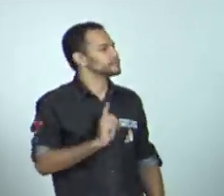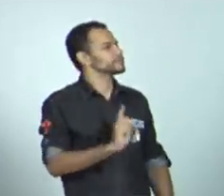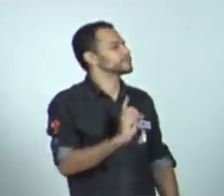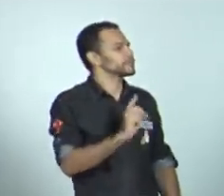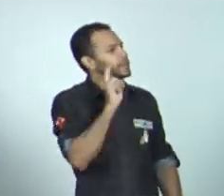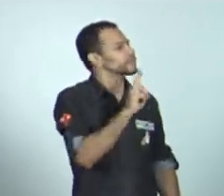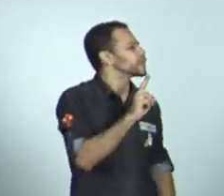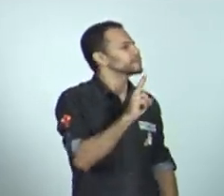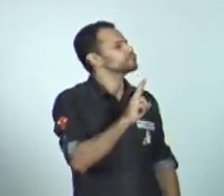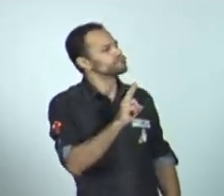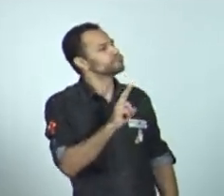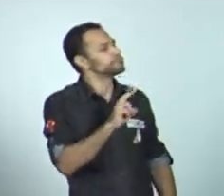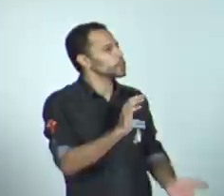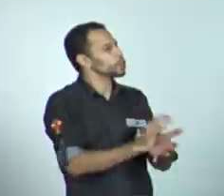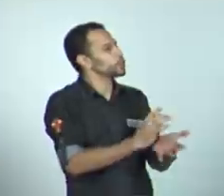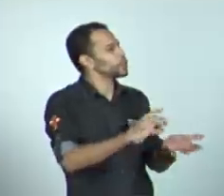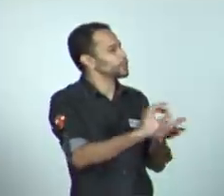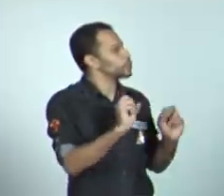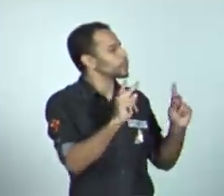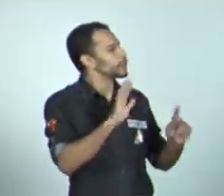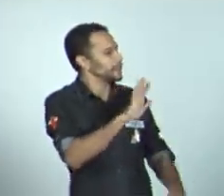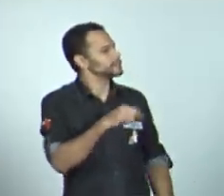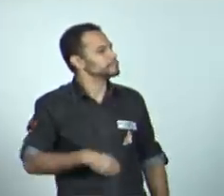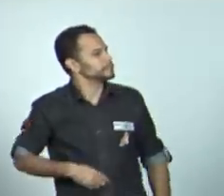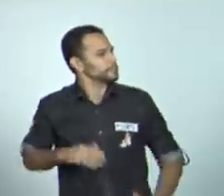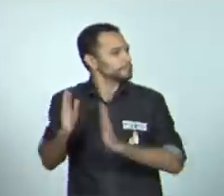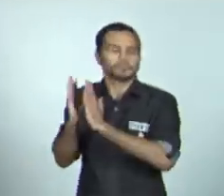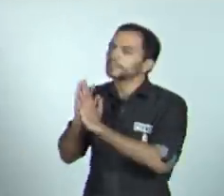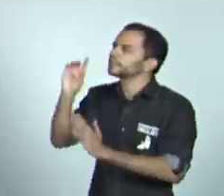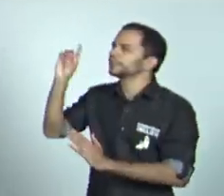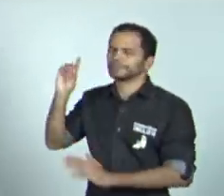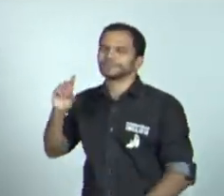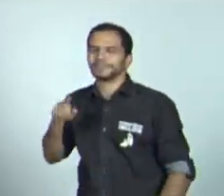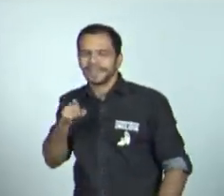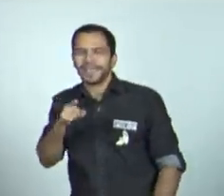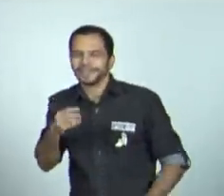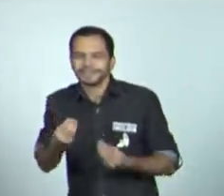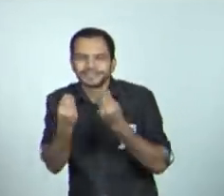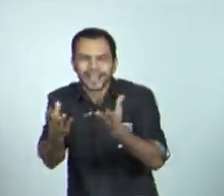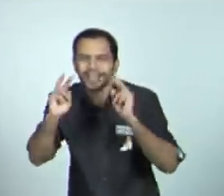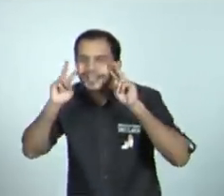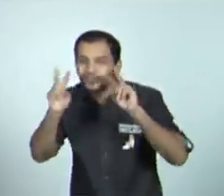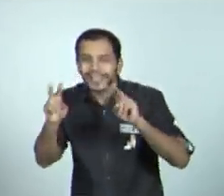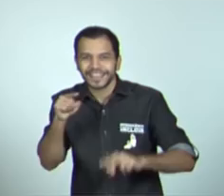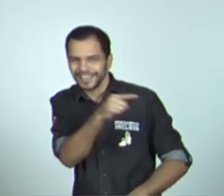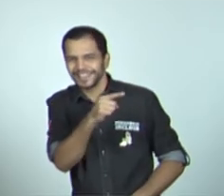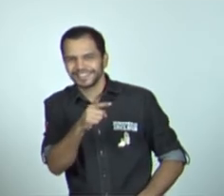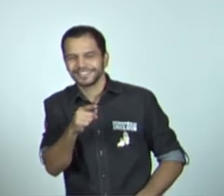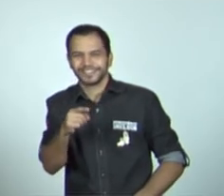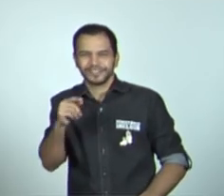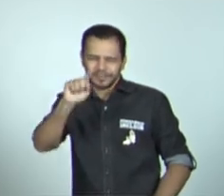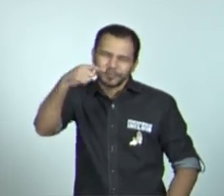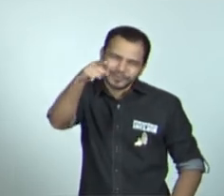diferente e aí ele fala para deus assim deus abre os olhos geazi depois você pode nesse